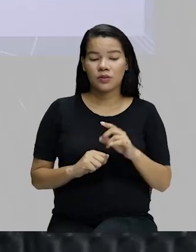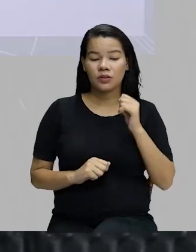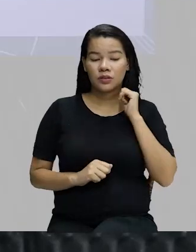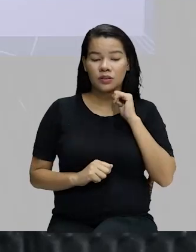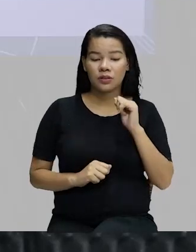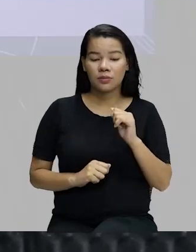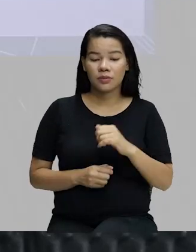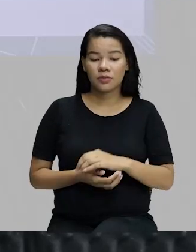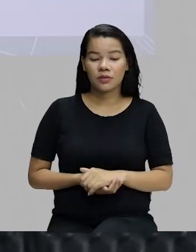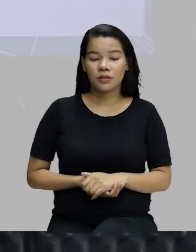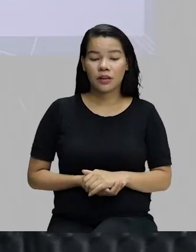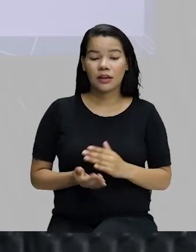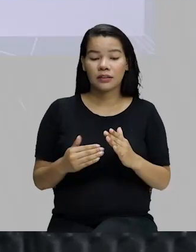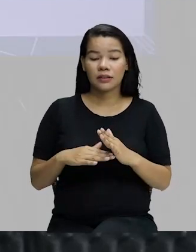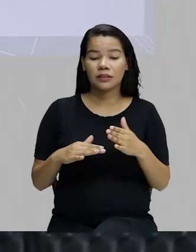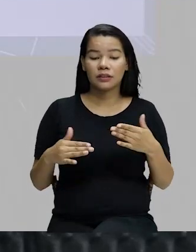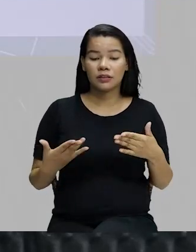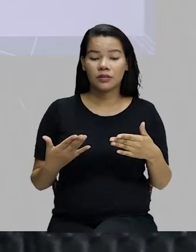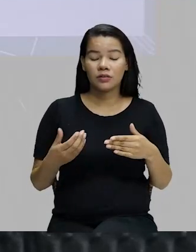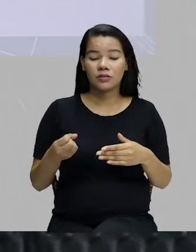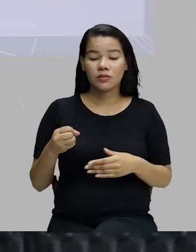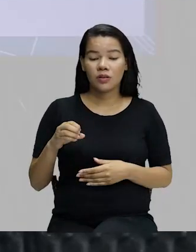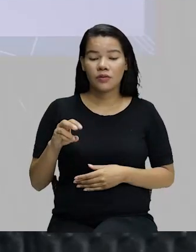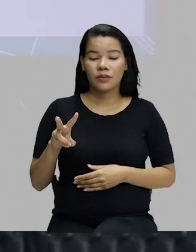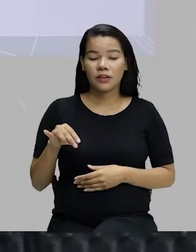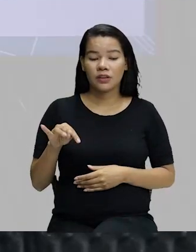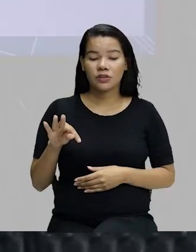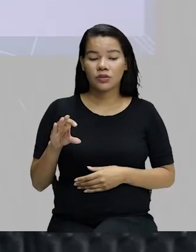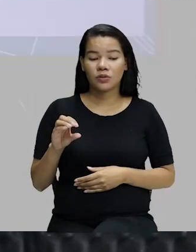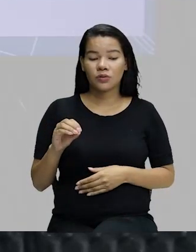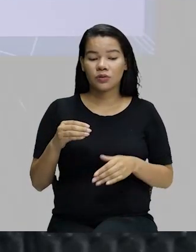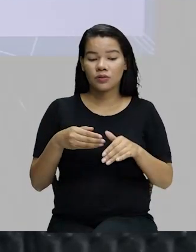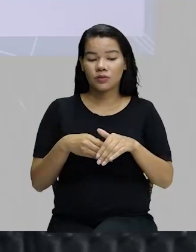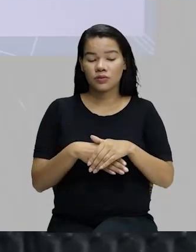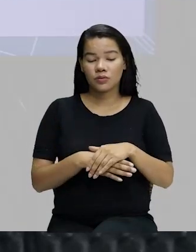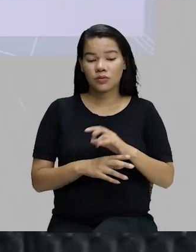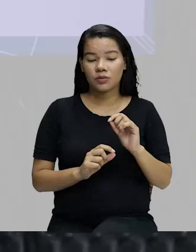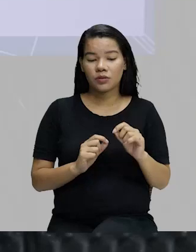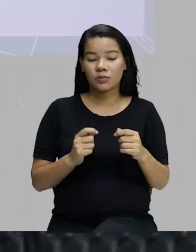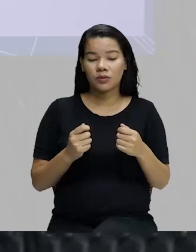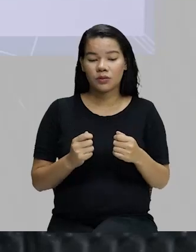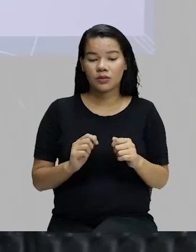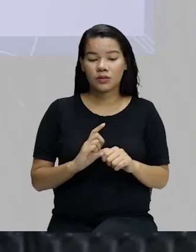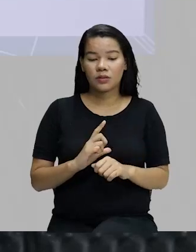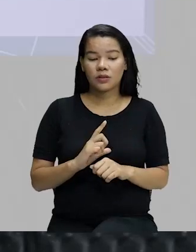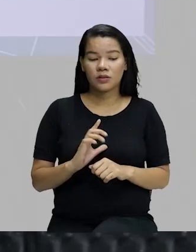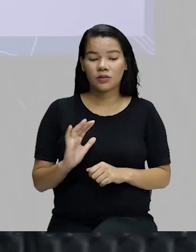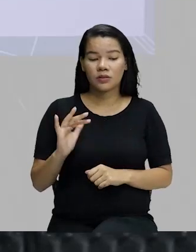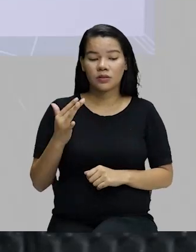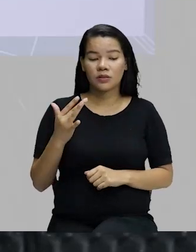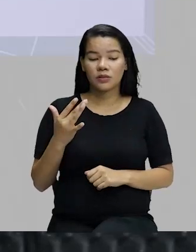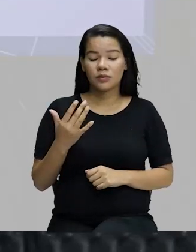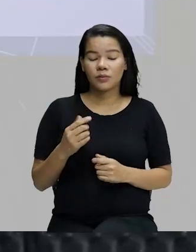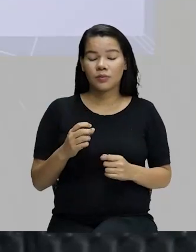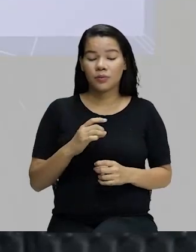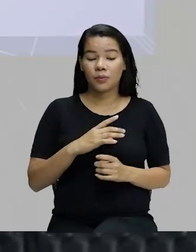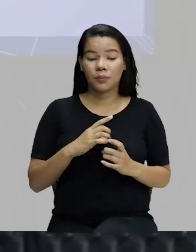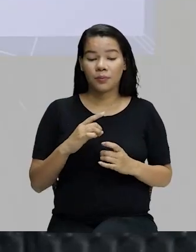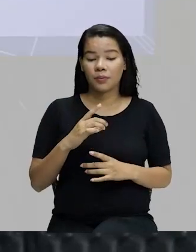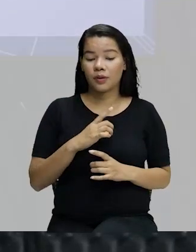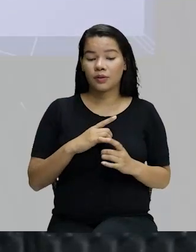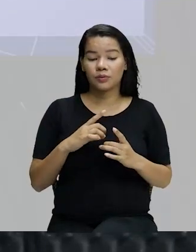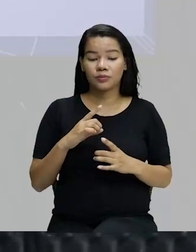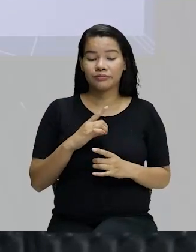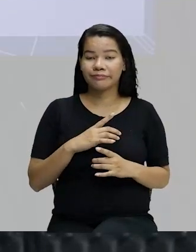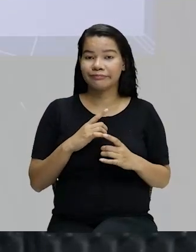trataram de esconder o que havia acontecido, temendo os impactos disso para a reputação do país. Certo?